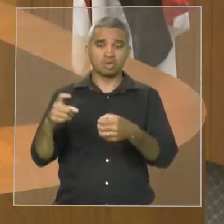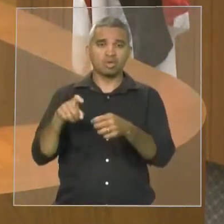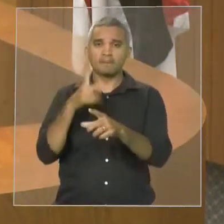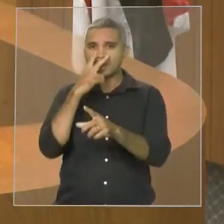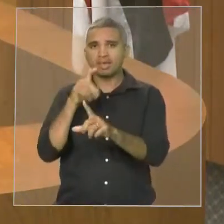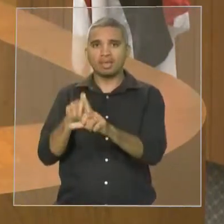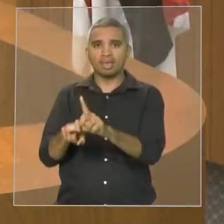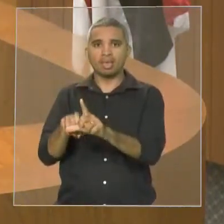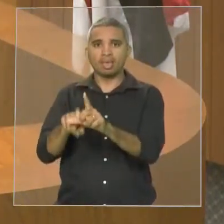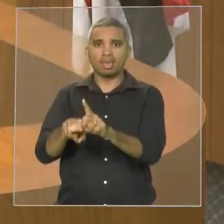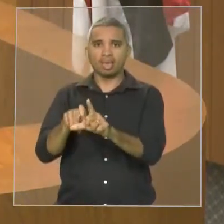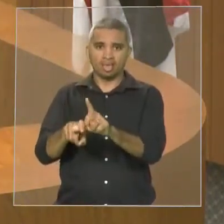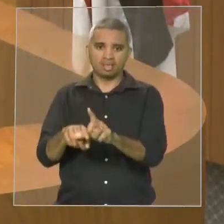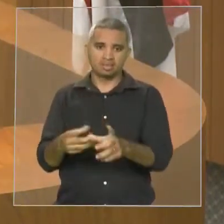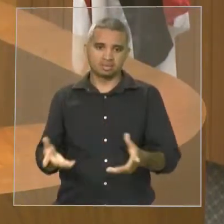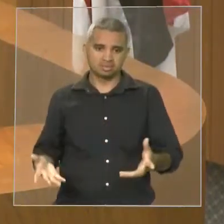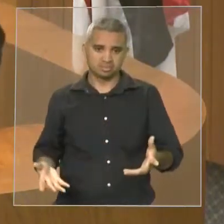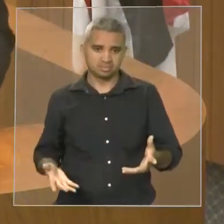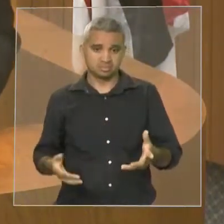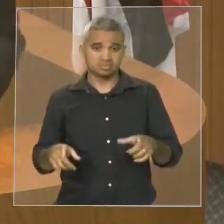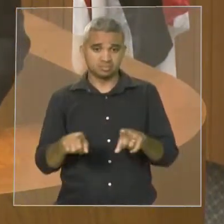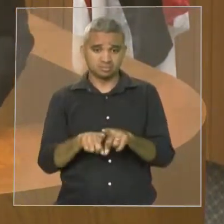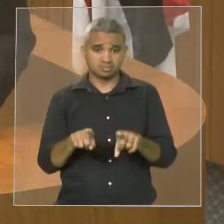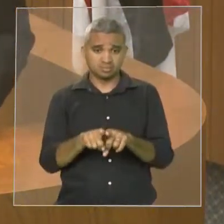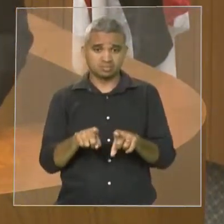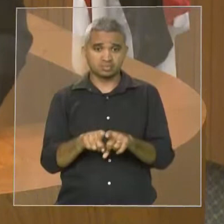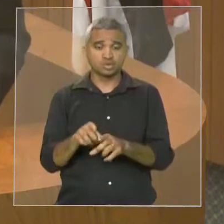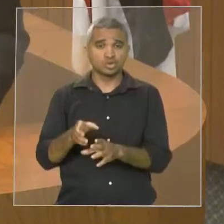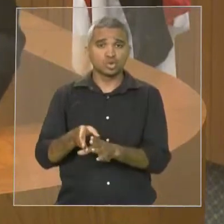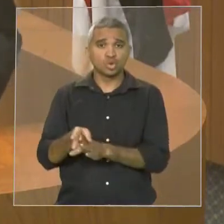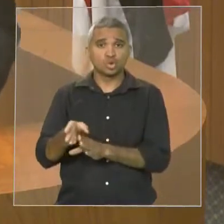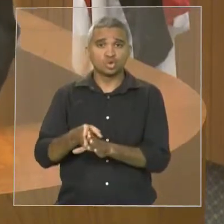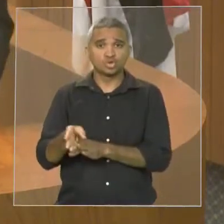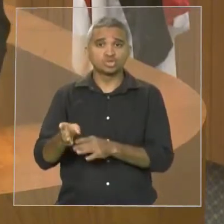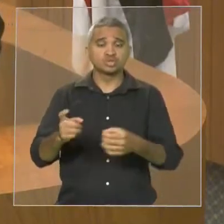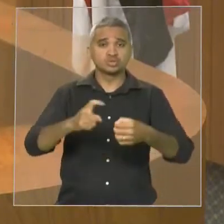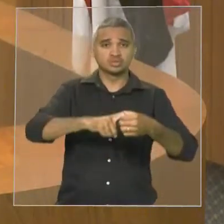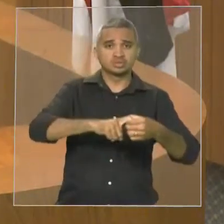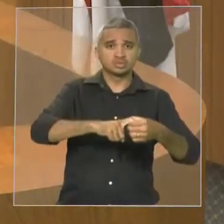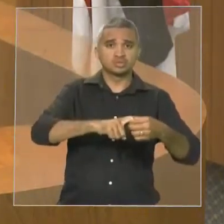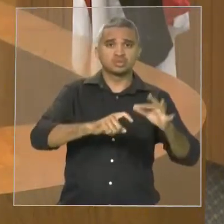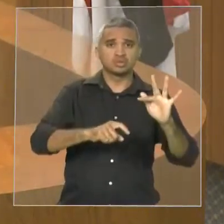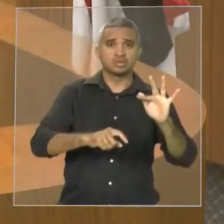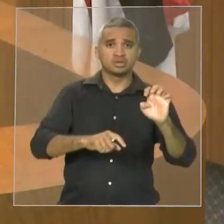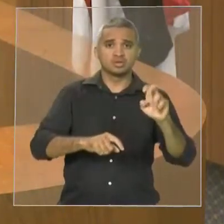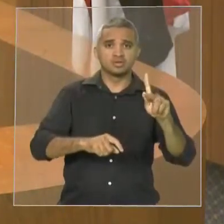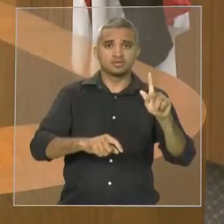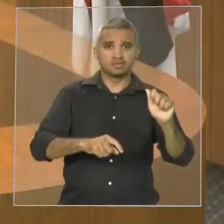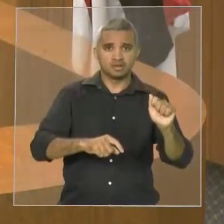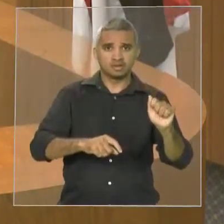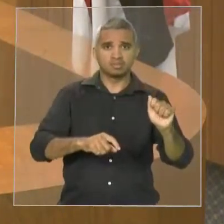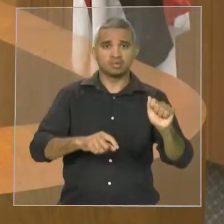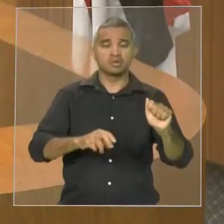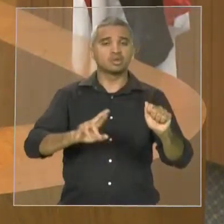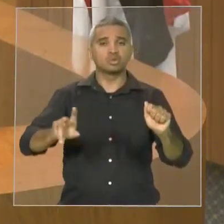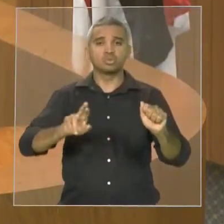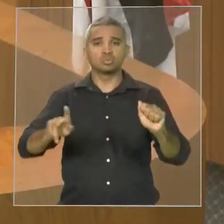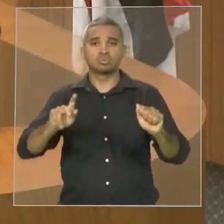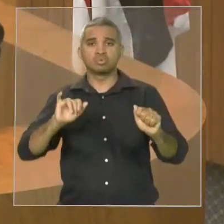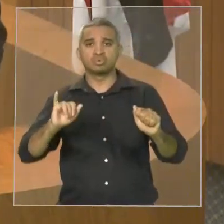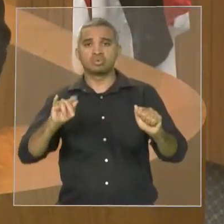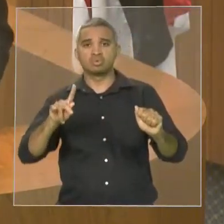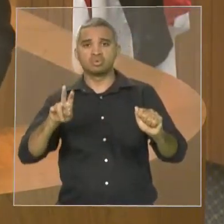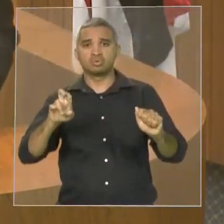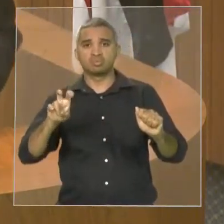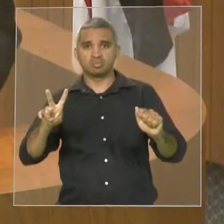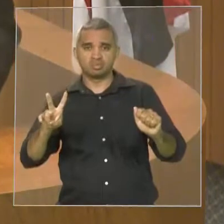o Conselho está sendo vinculado ao FEPA, que é um fundo contábil, e não ao IPREV, que é o Instituto de